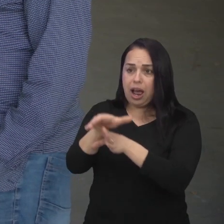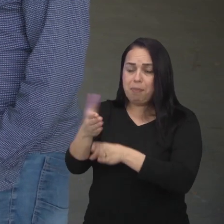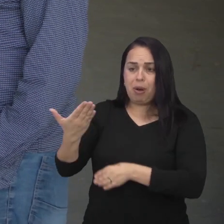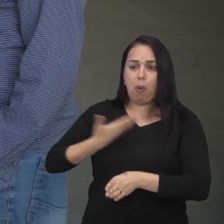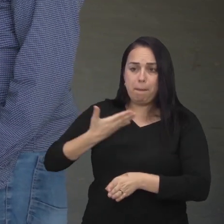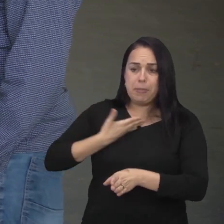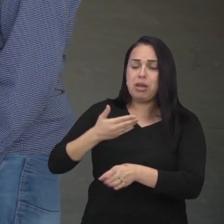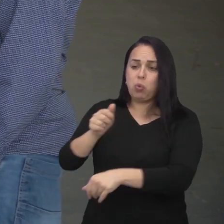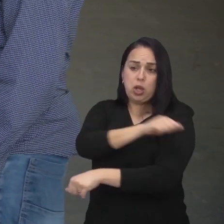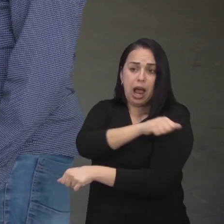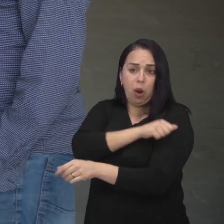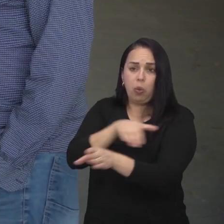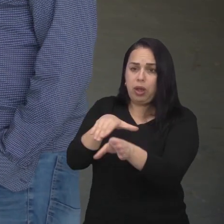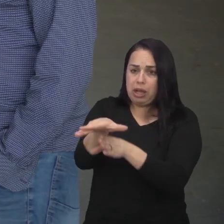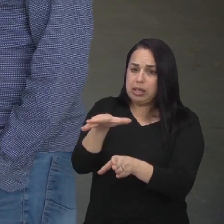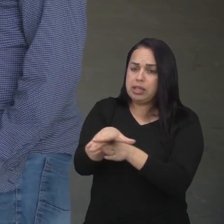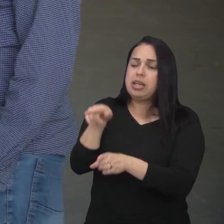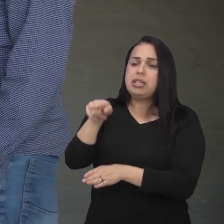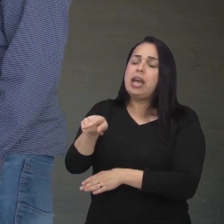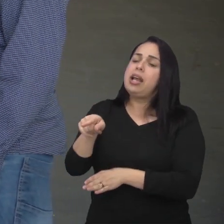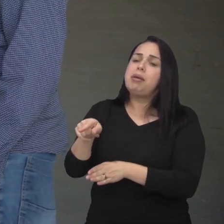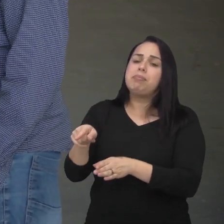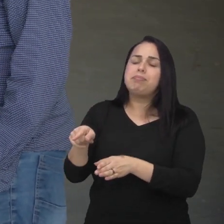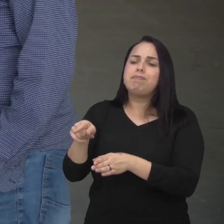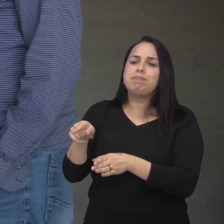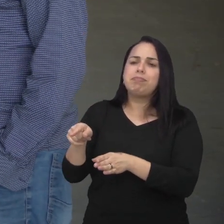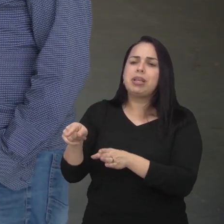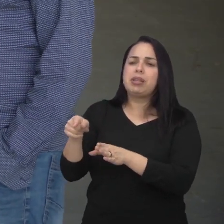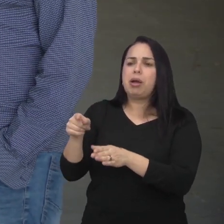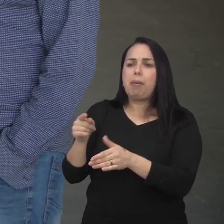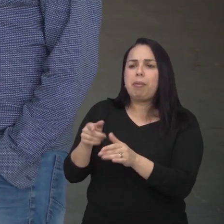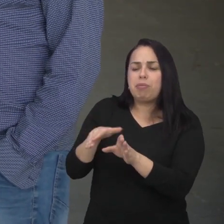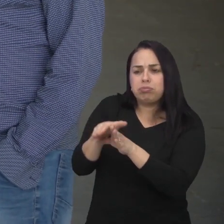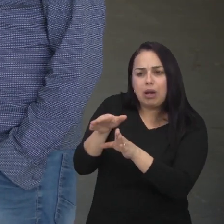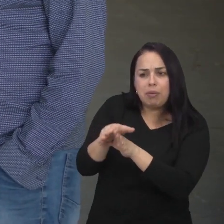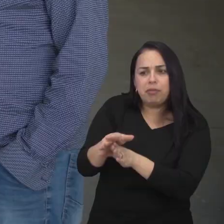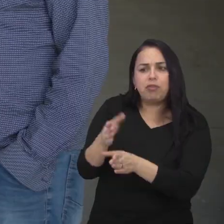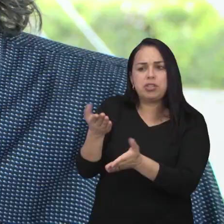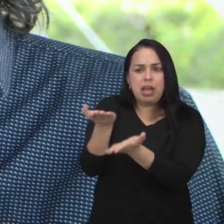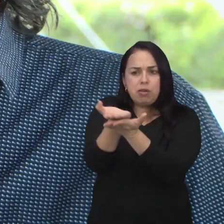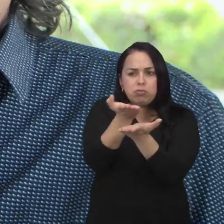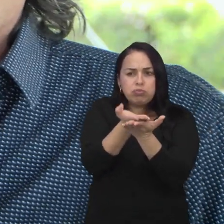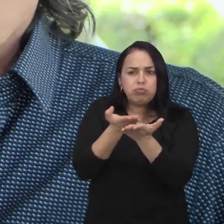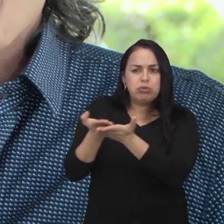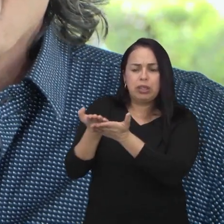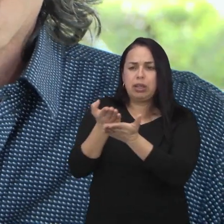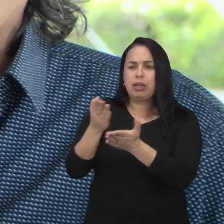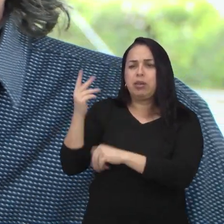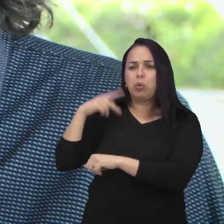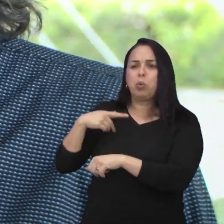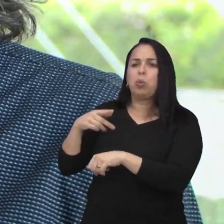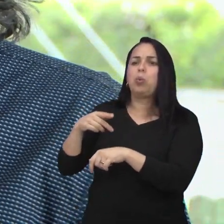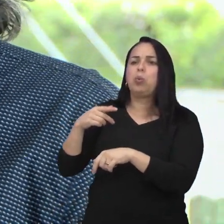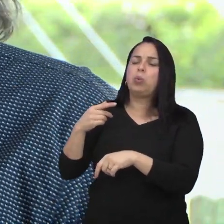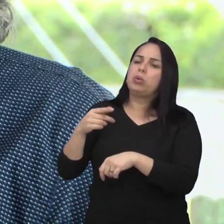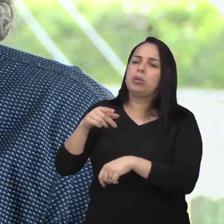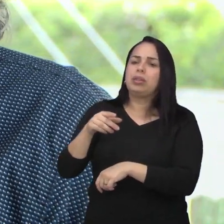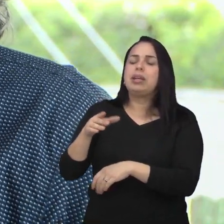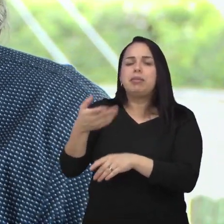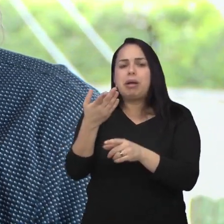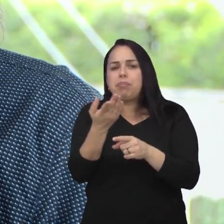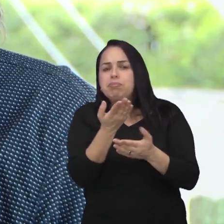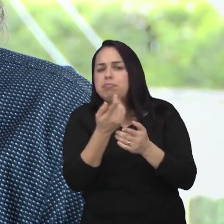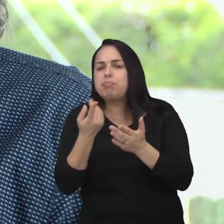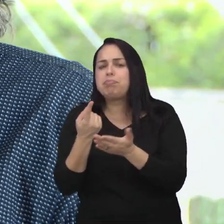orientando exatamente a fazer o levantamento, né? O primeiro orientando a fazer um trabalho de graduação